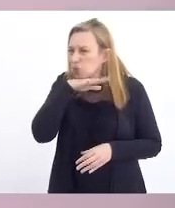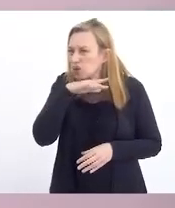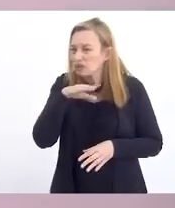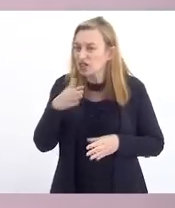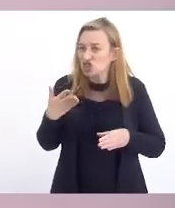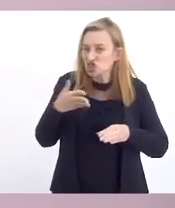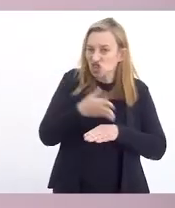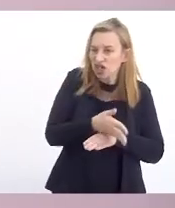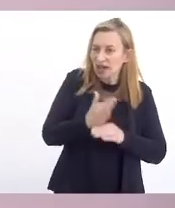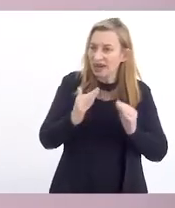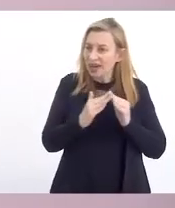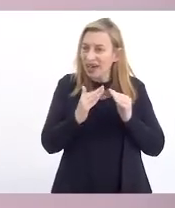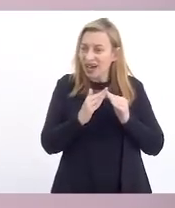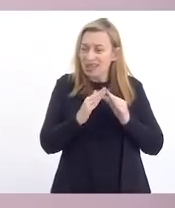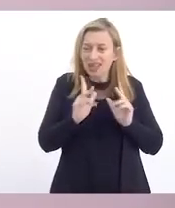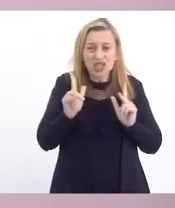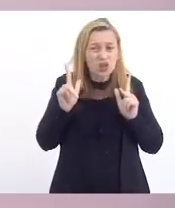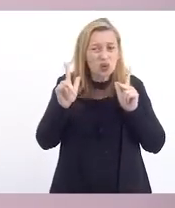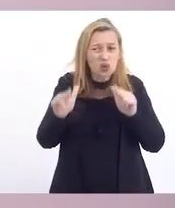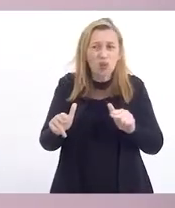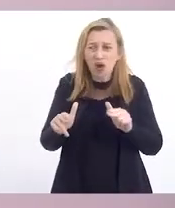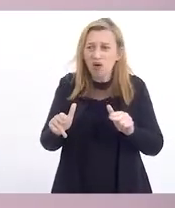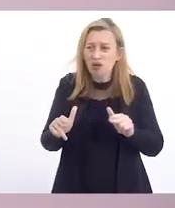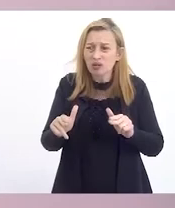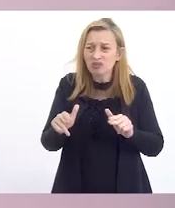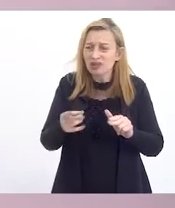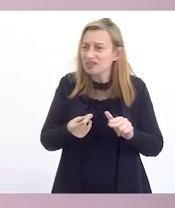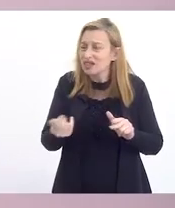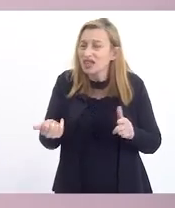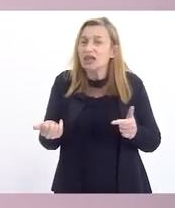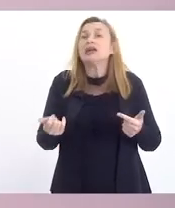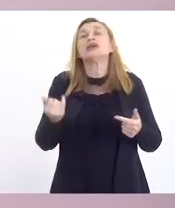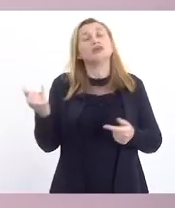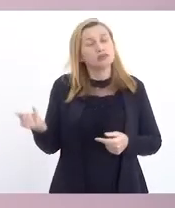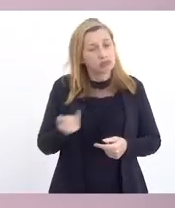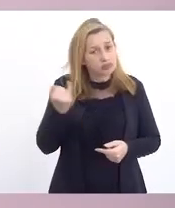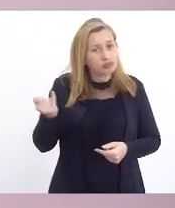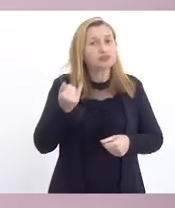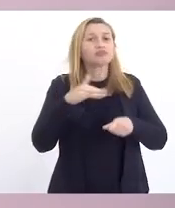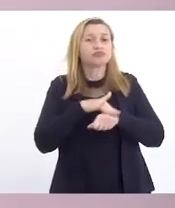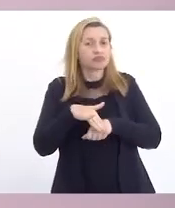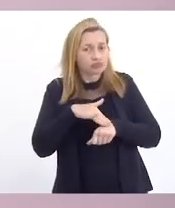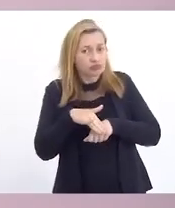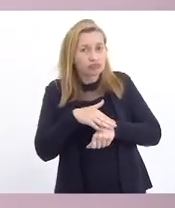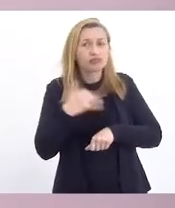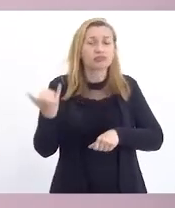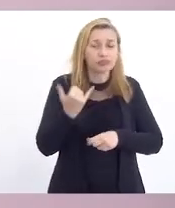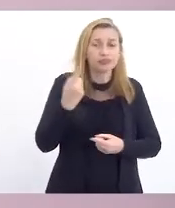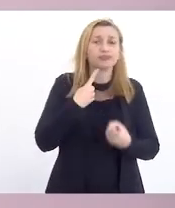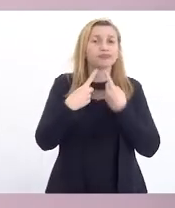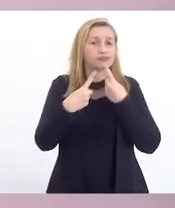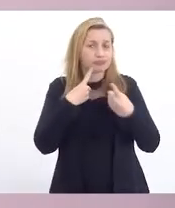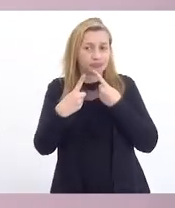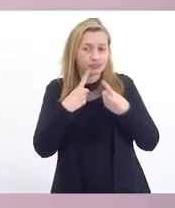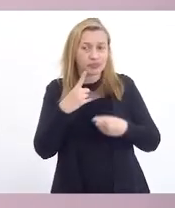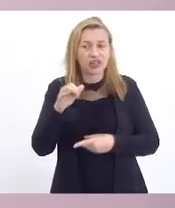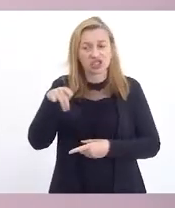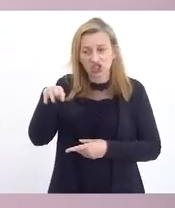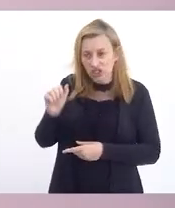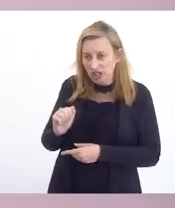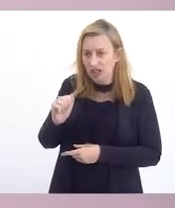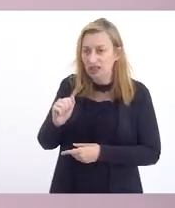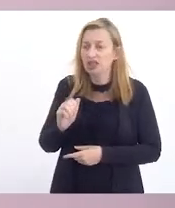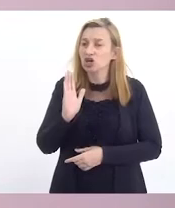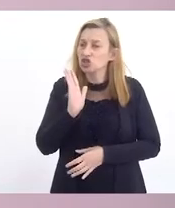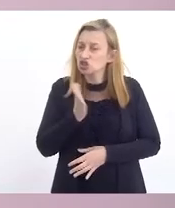torneira da mesma maneira que vai sair de lá. Então, é importante essa conversa, é importante esse diálogo. A Genersa, a gente já